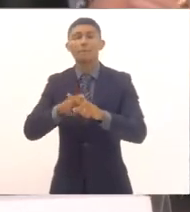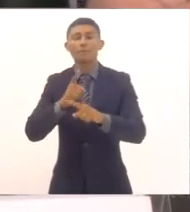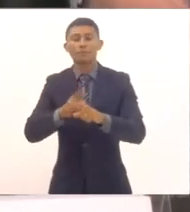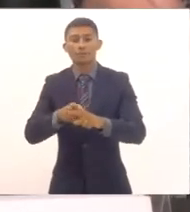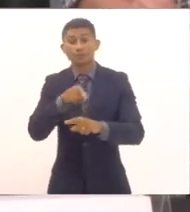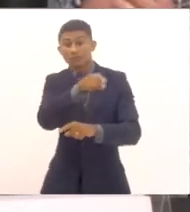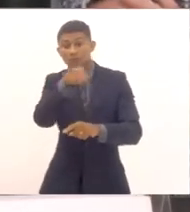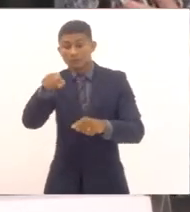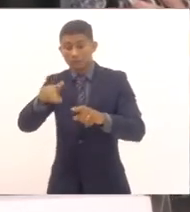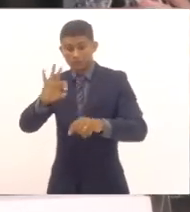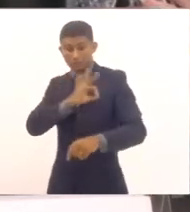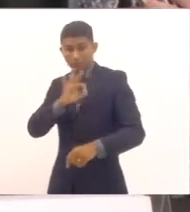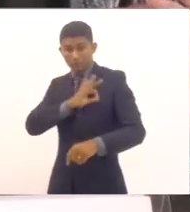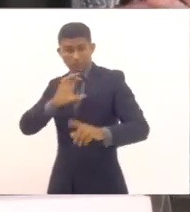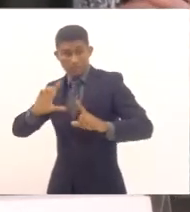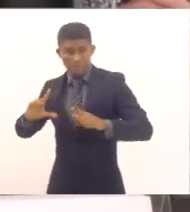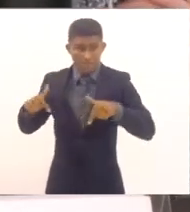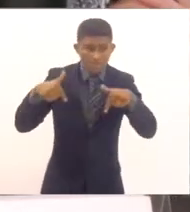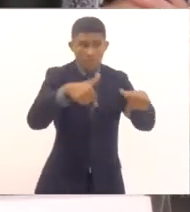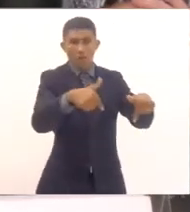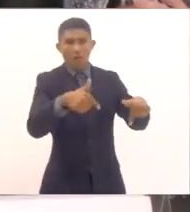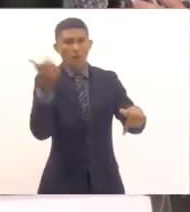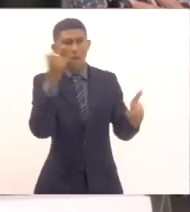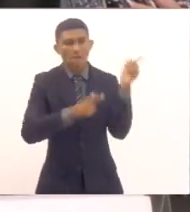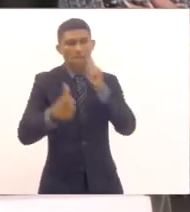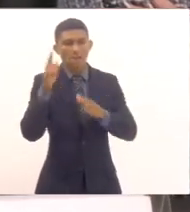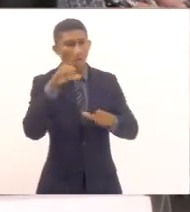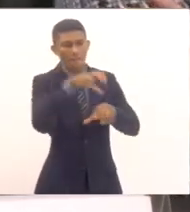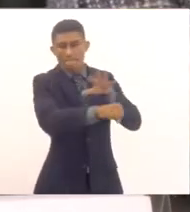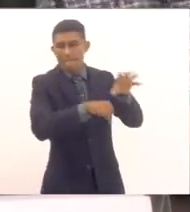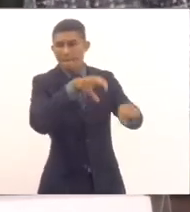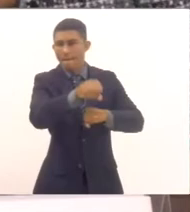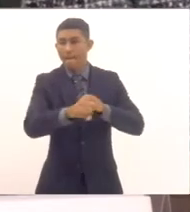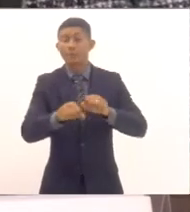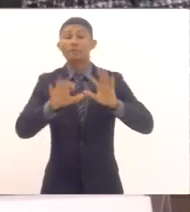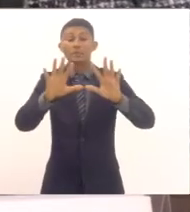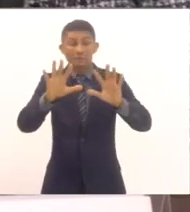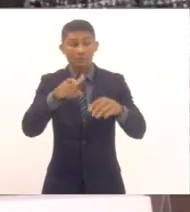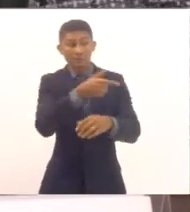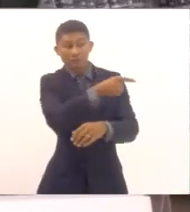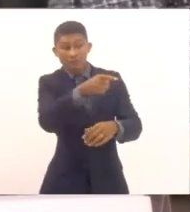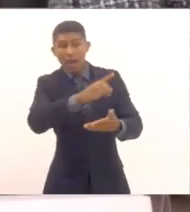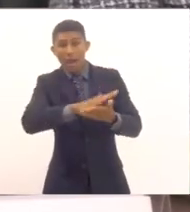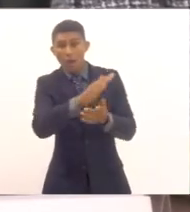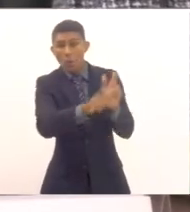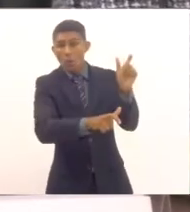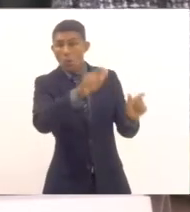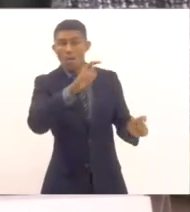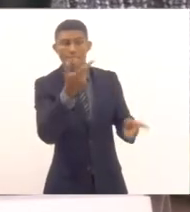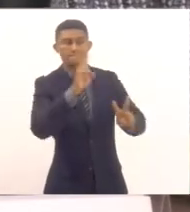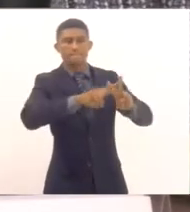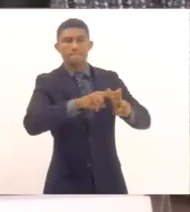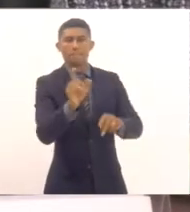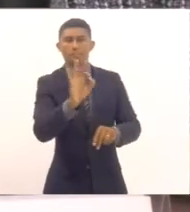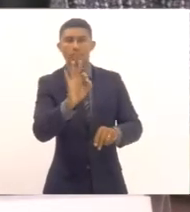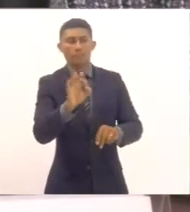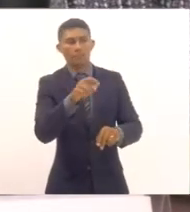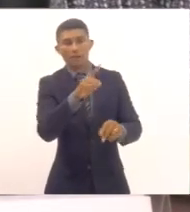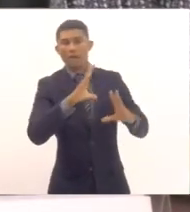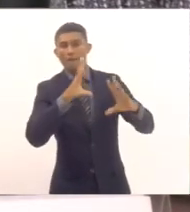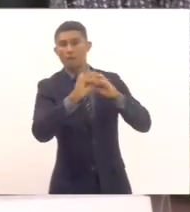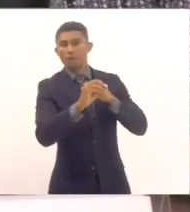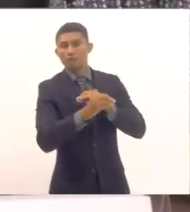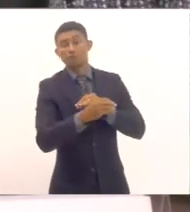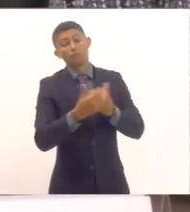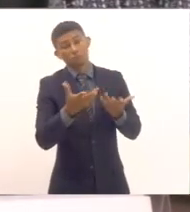fizeram corretamente a repressão aqueles que não foram presos vão se deslocar para outra região